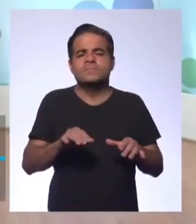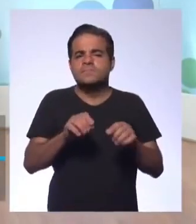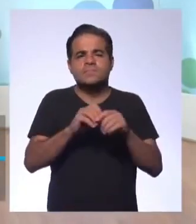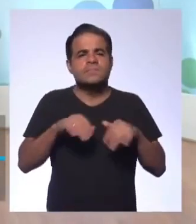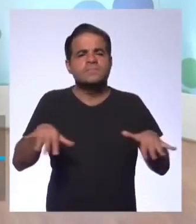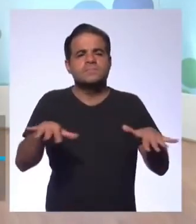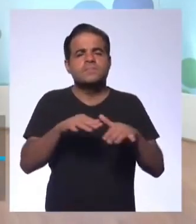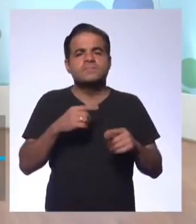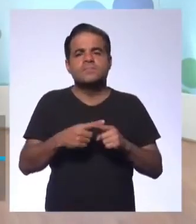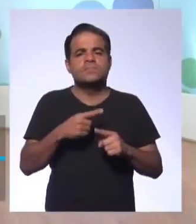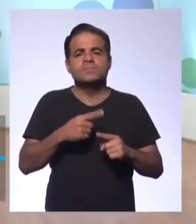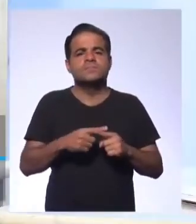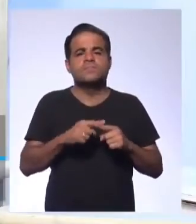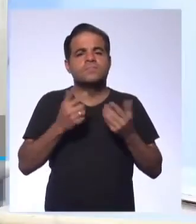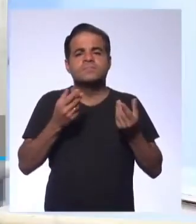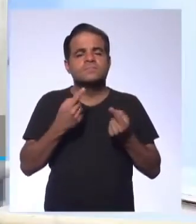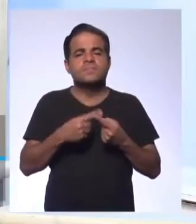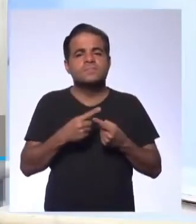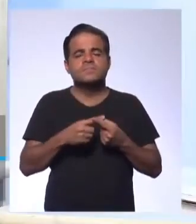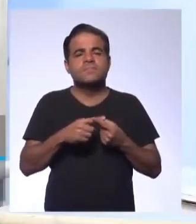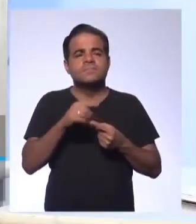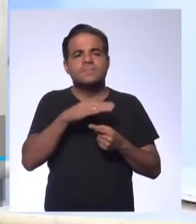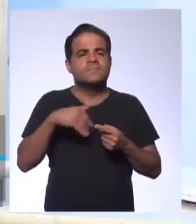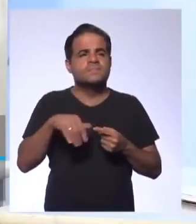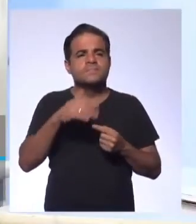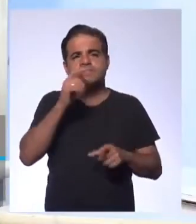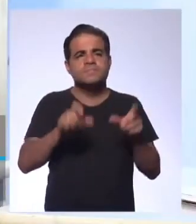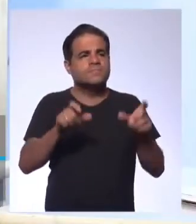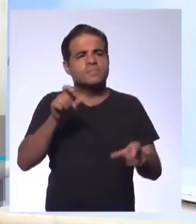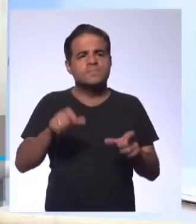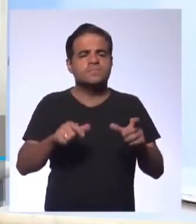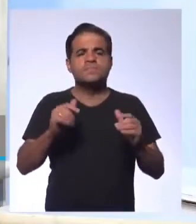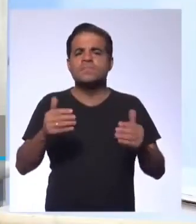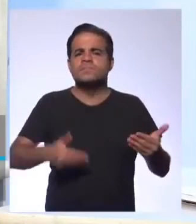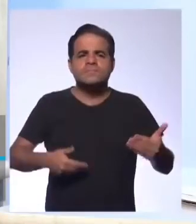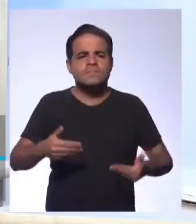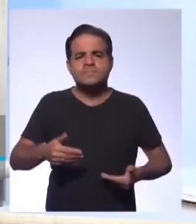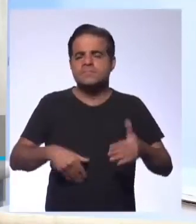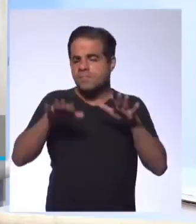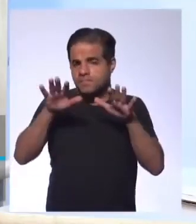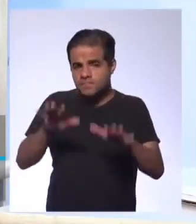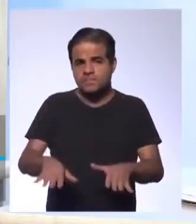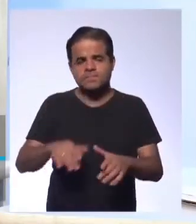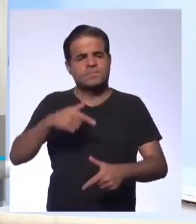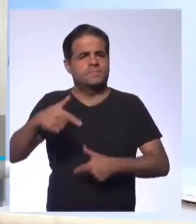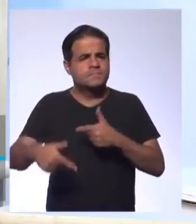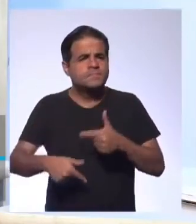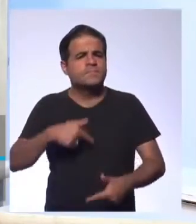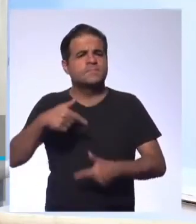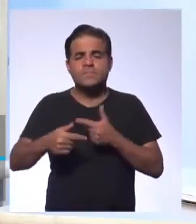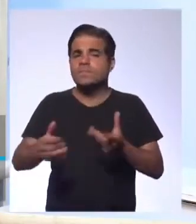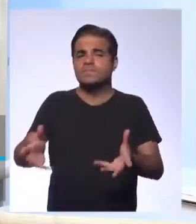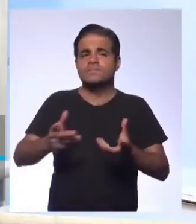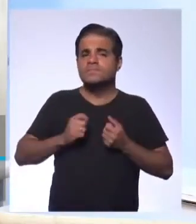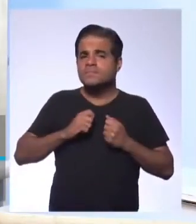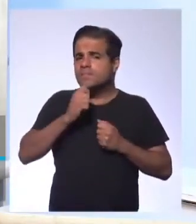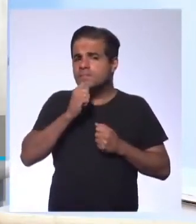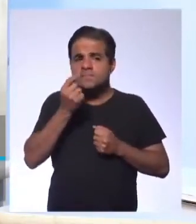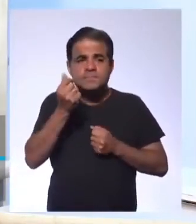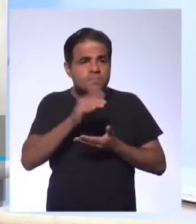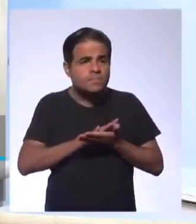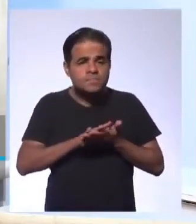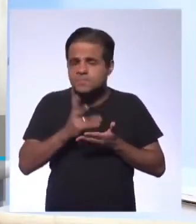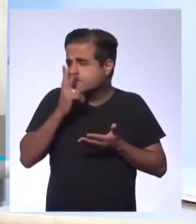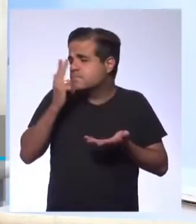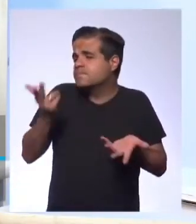terra? Por que será que eles ficavam? Por que esses caras, esses servos, permaneciam lá, trabalhando, sem receber nada? O que